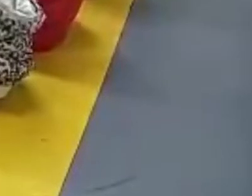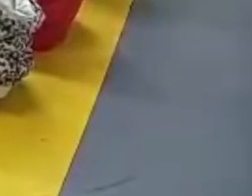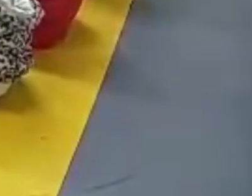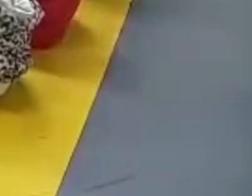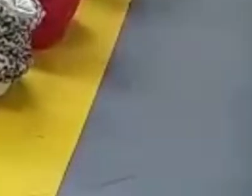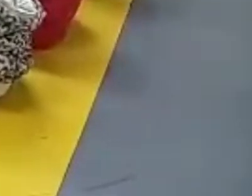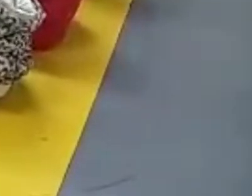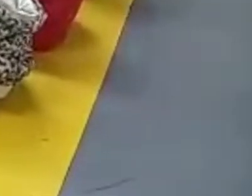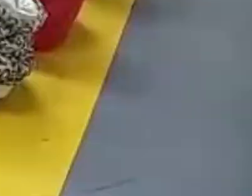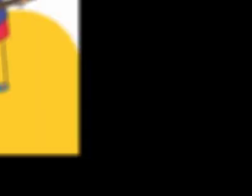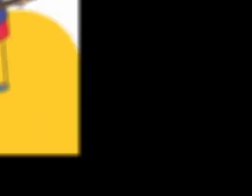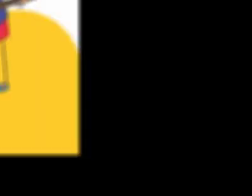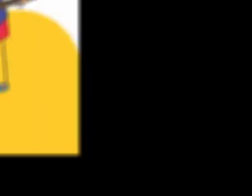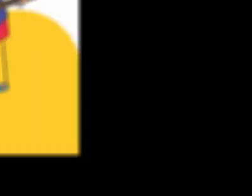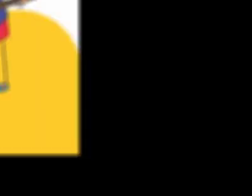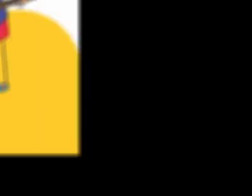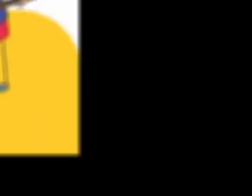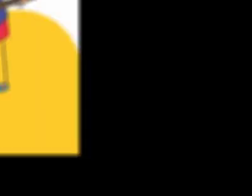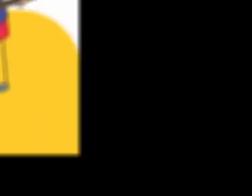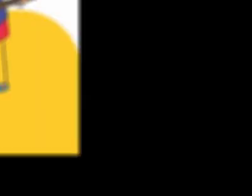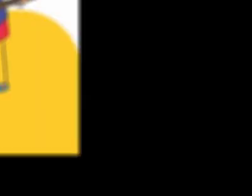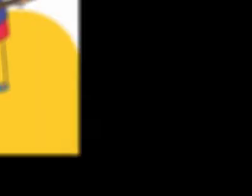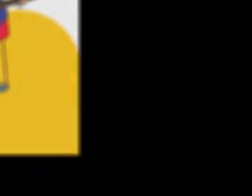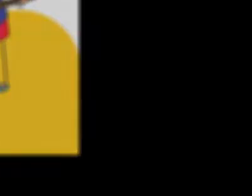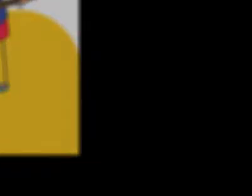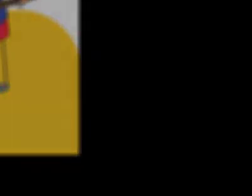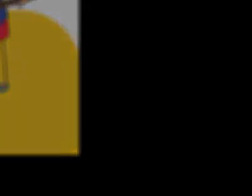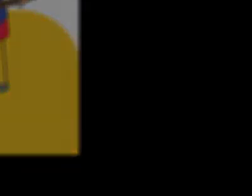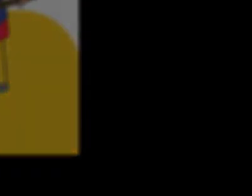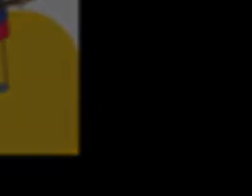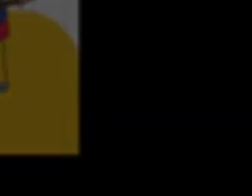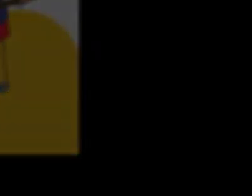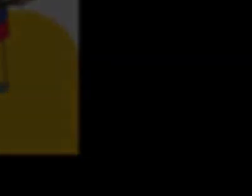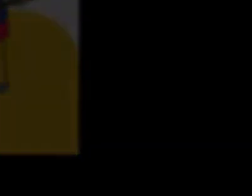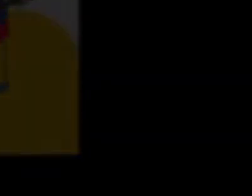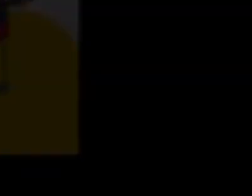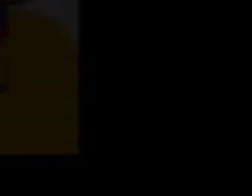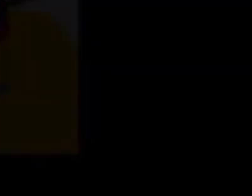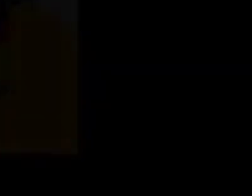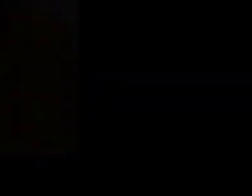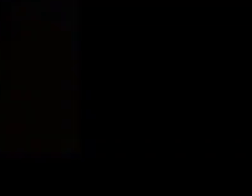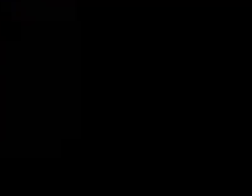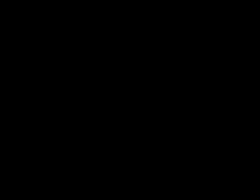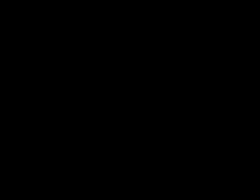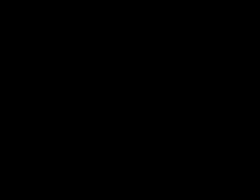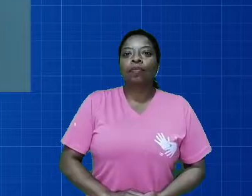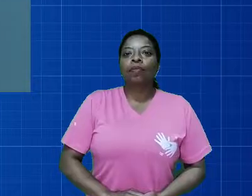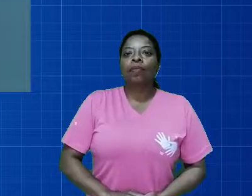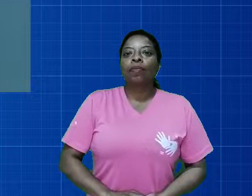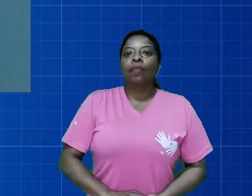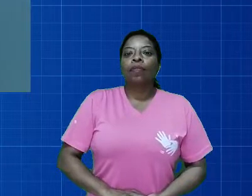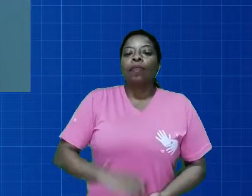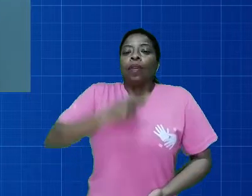Shua, a música vai começar.